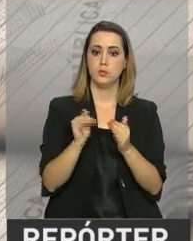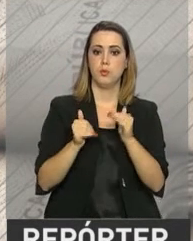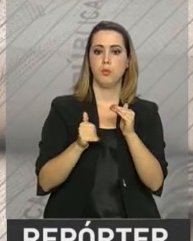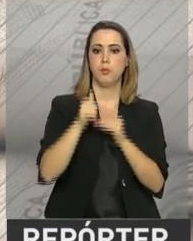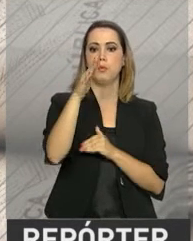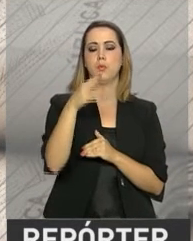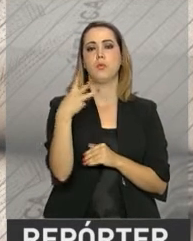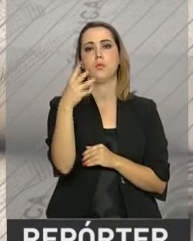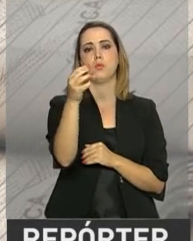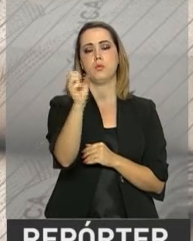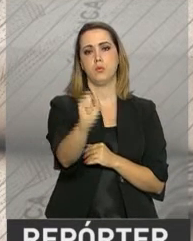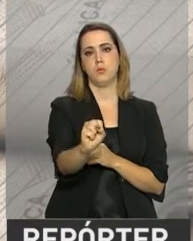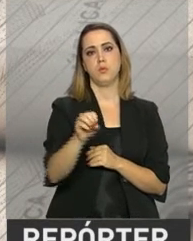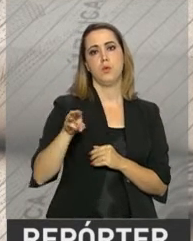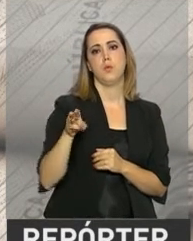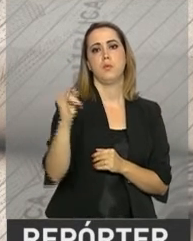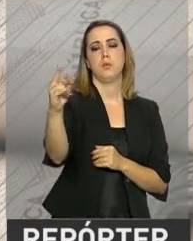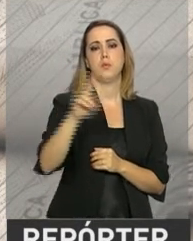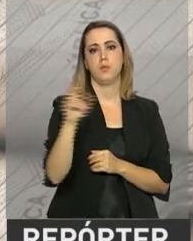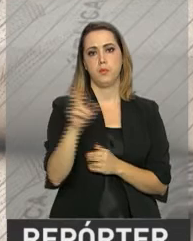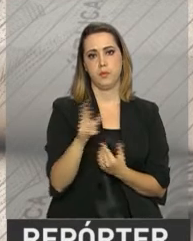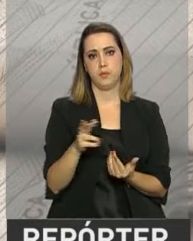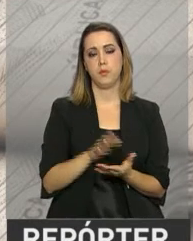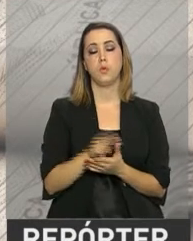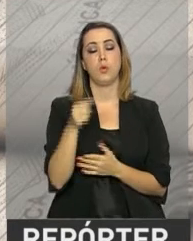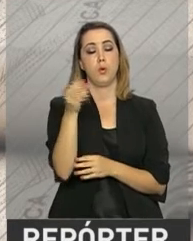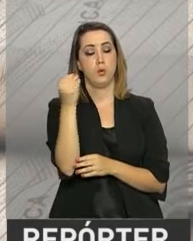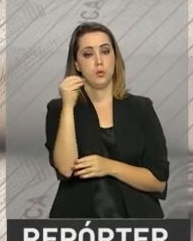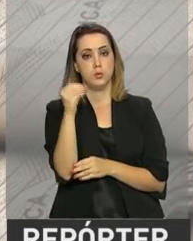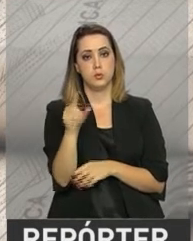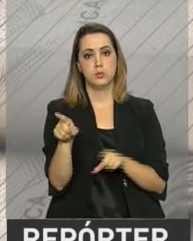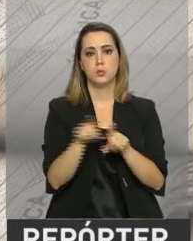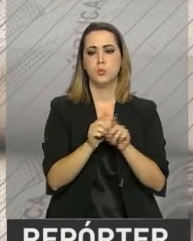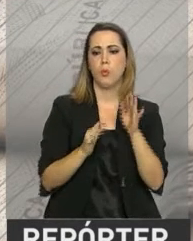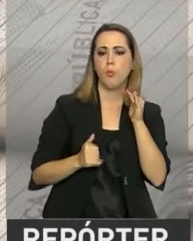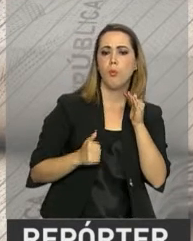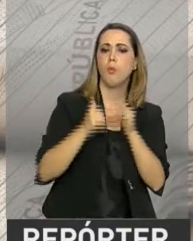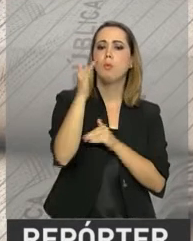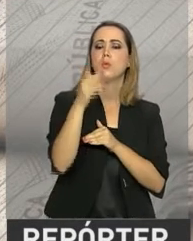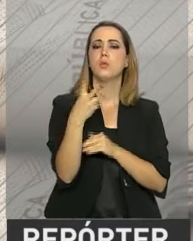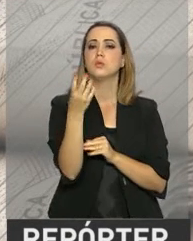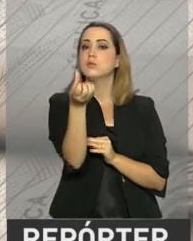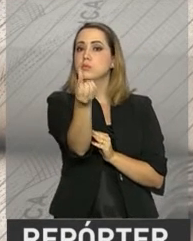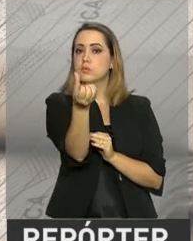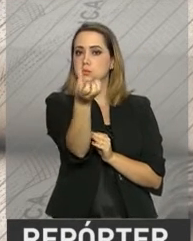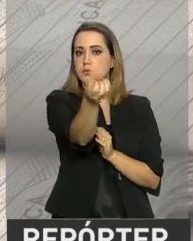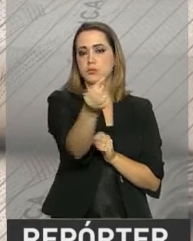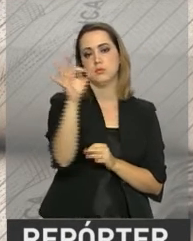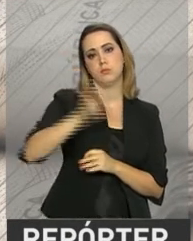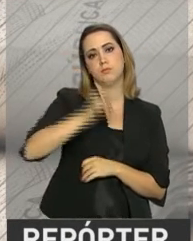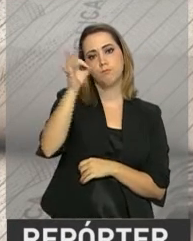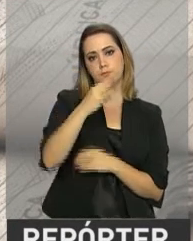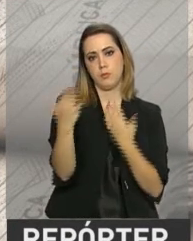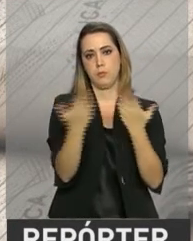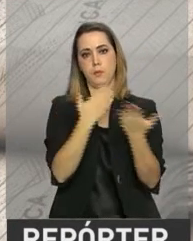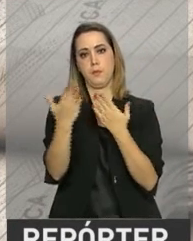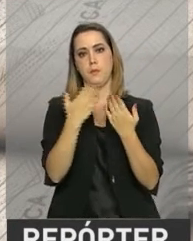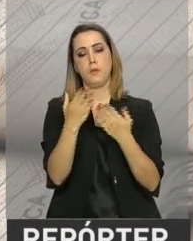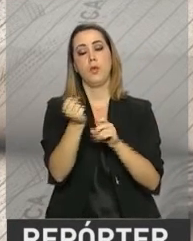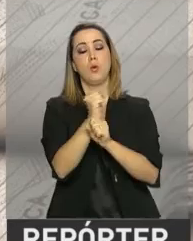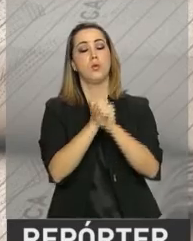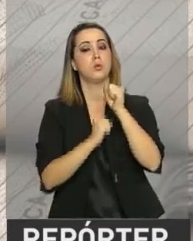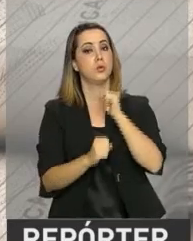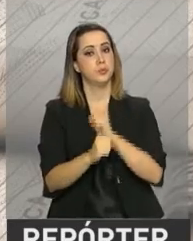de 38 bilhões de reais em outubro um aumento de 66% em relação a